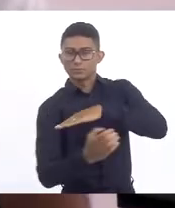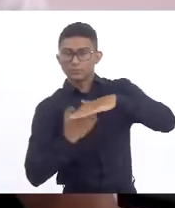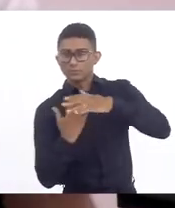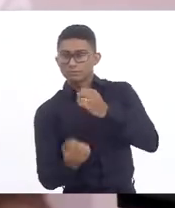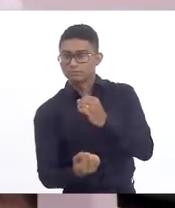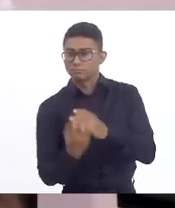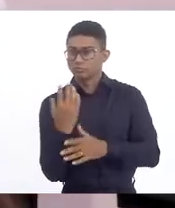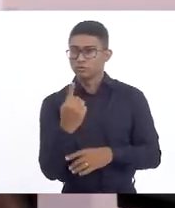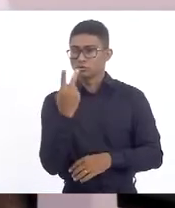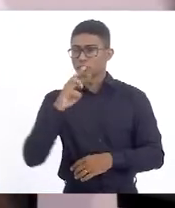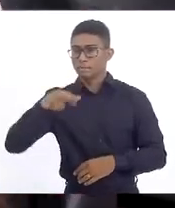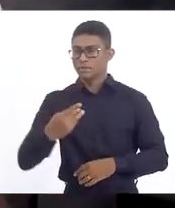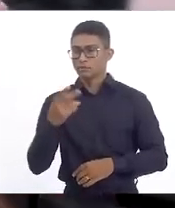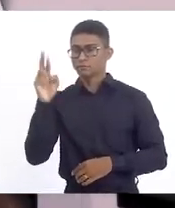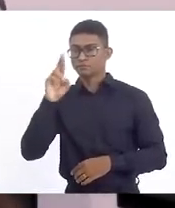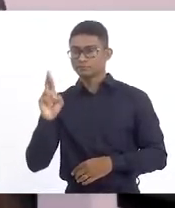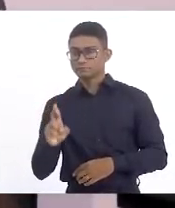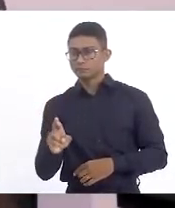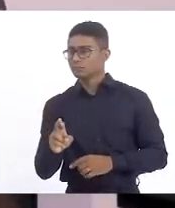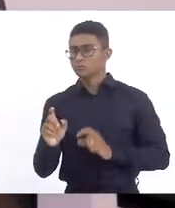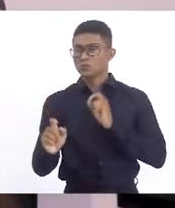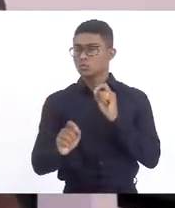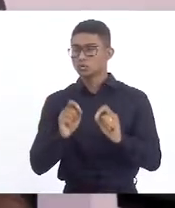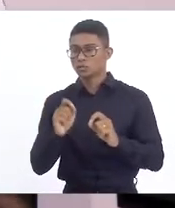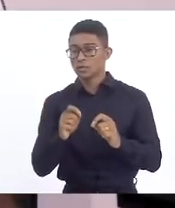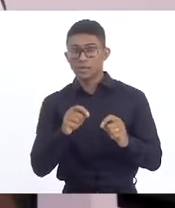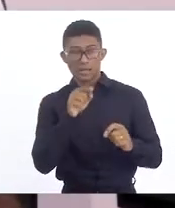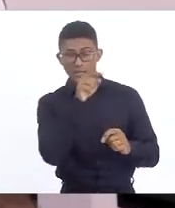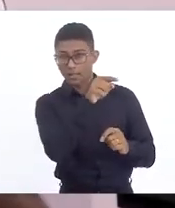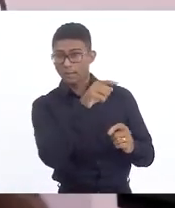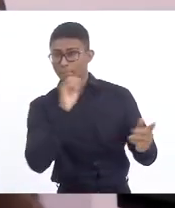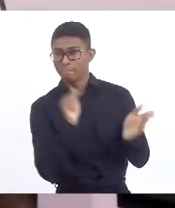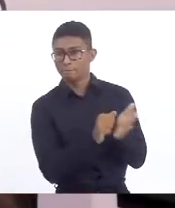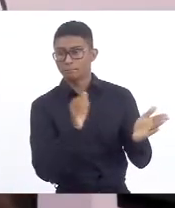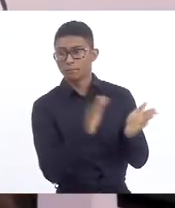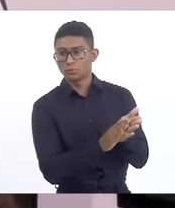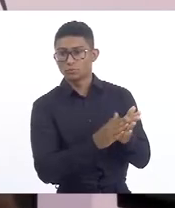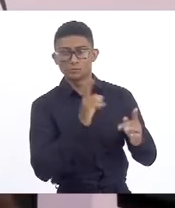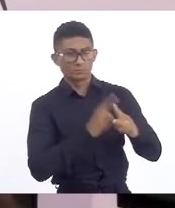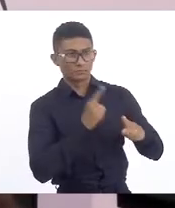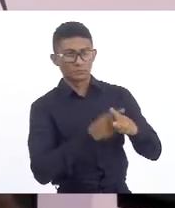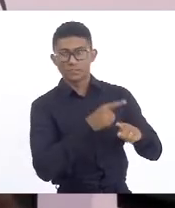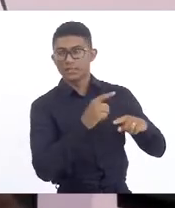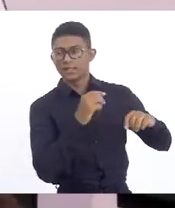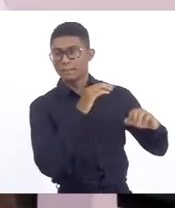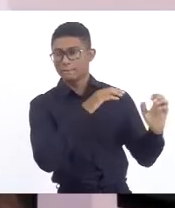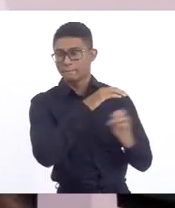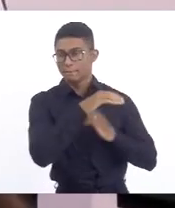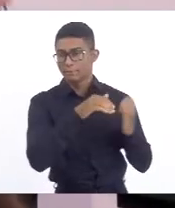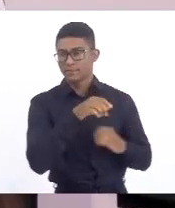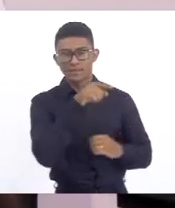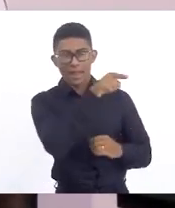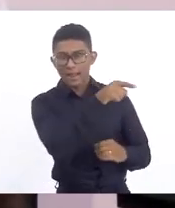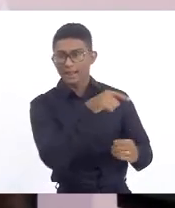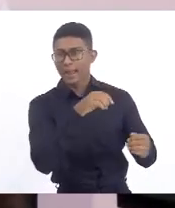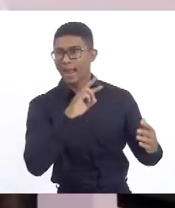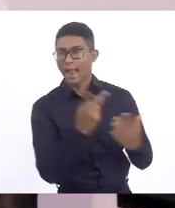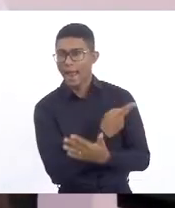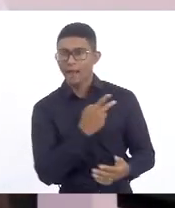2 milhões de reais por lançamento de sedimentos no Rio Queimados, junto com a fiscalização da Prefeitura de Queimados. Nós